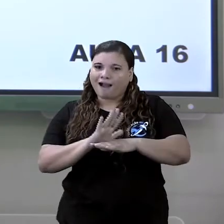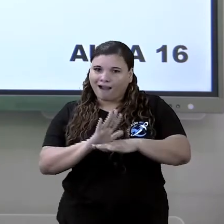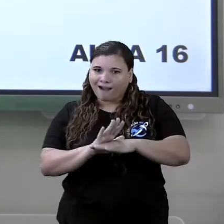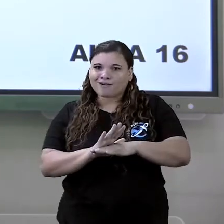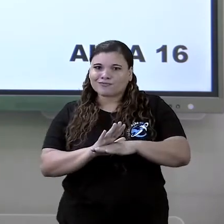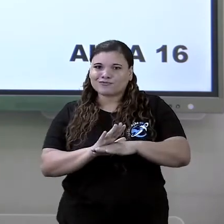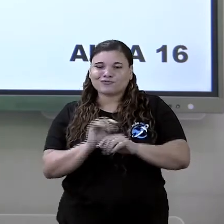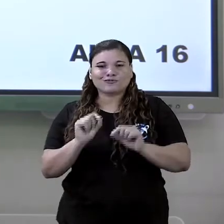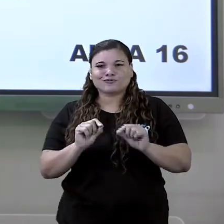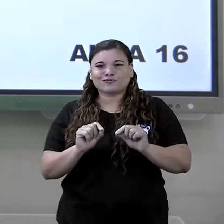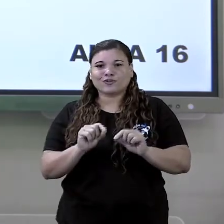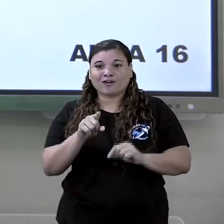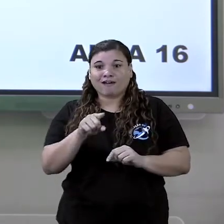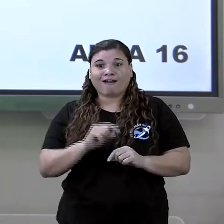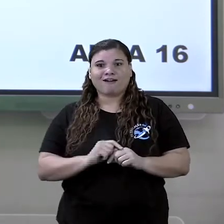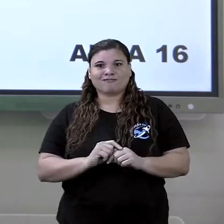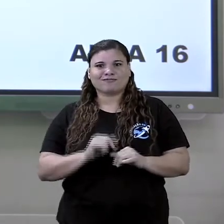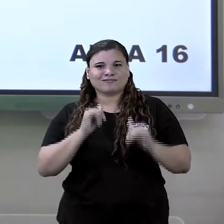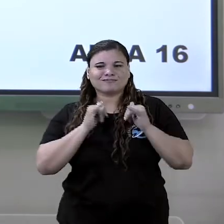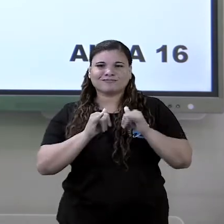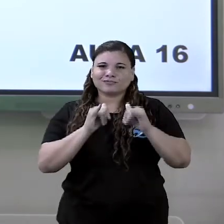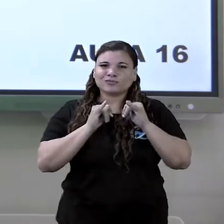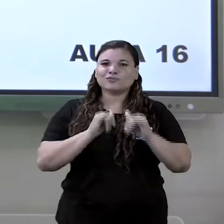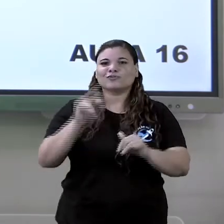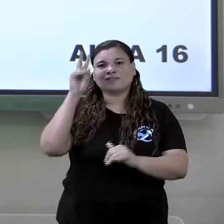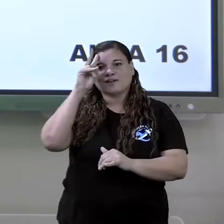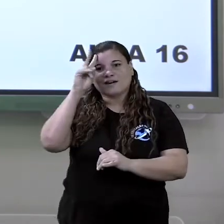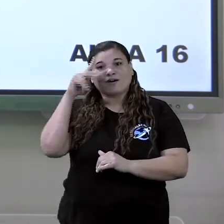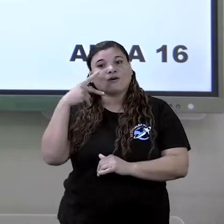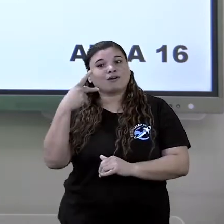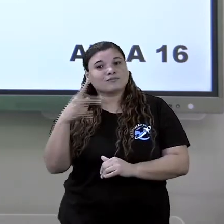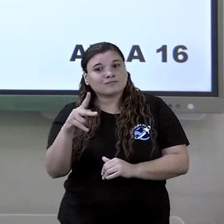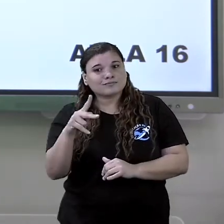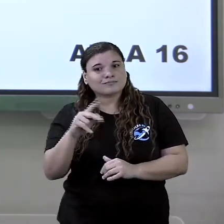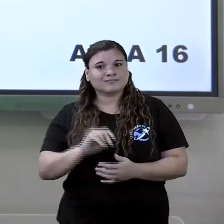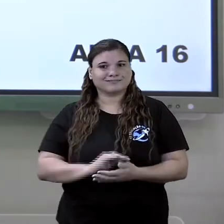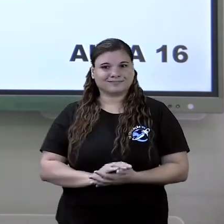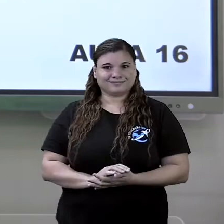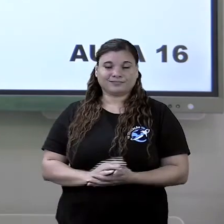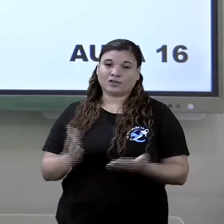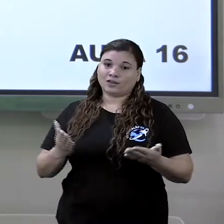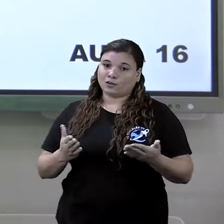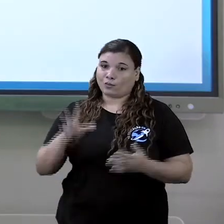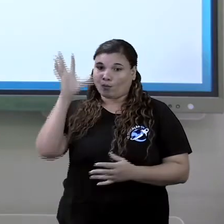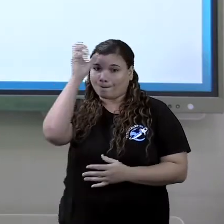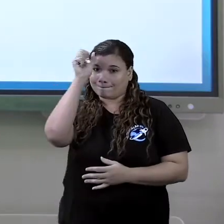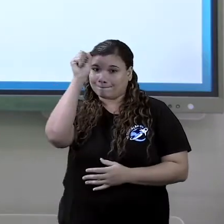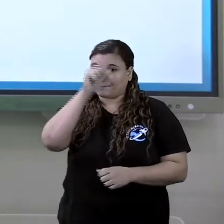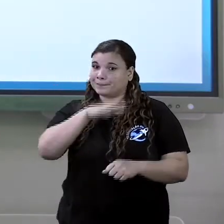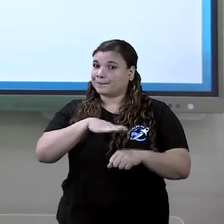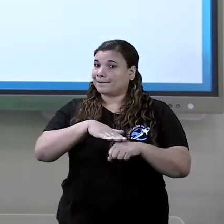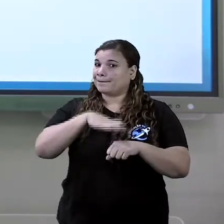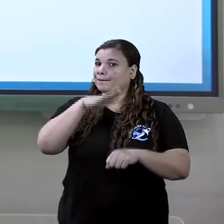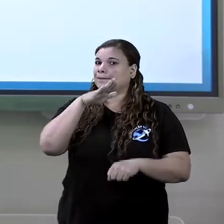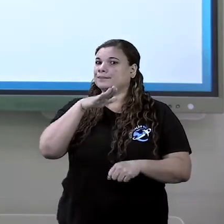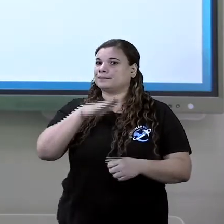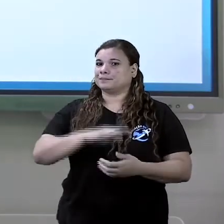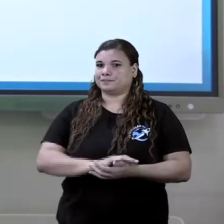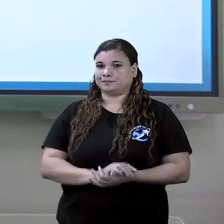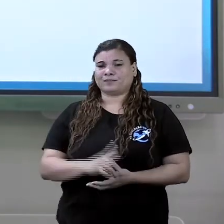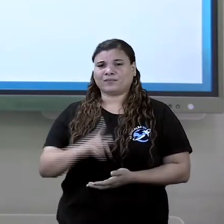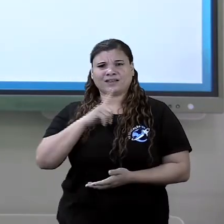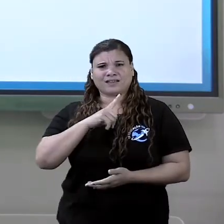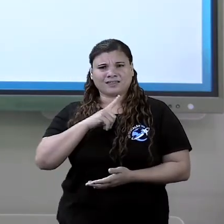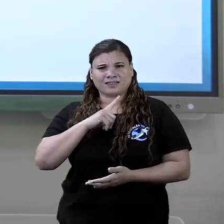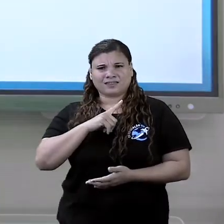mais nessa temática e classificar essas fontes históricas. Vamos lá? Olha,